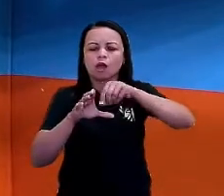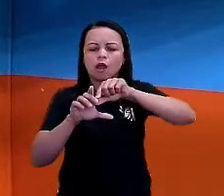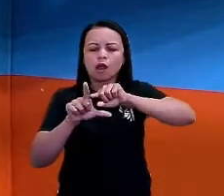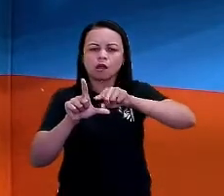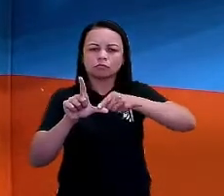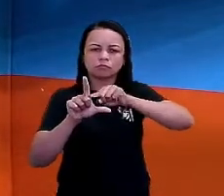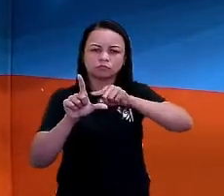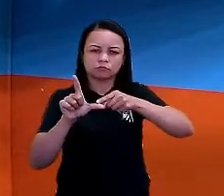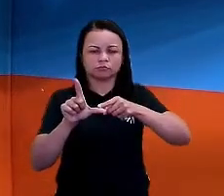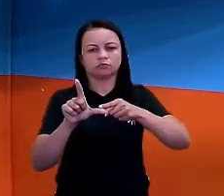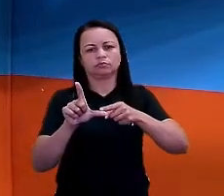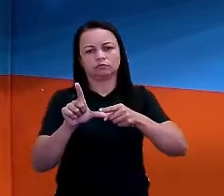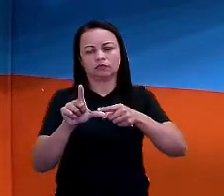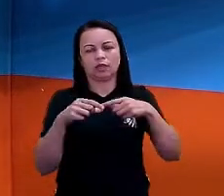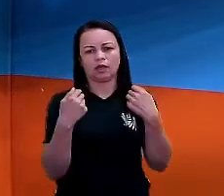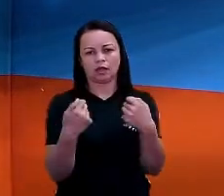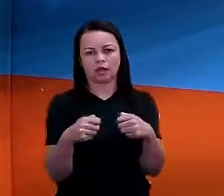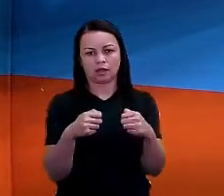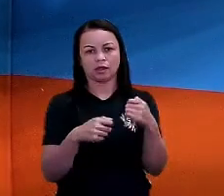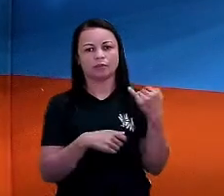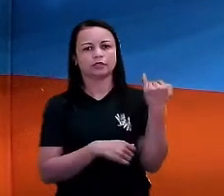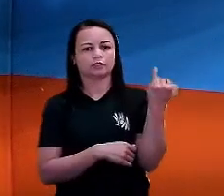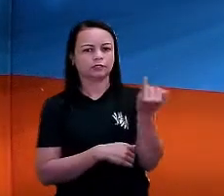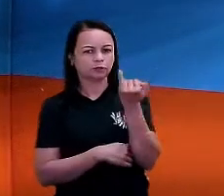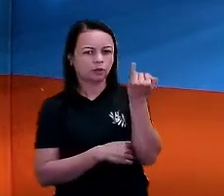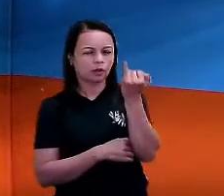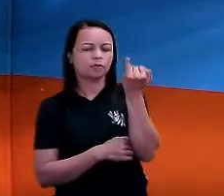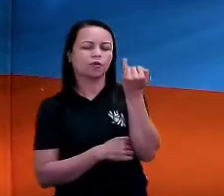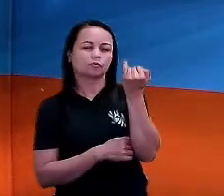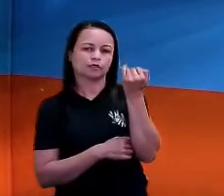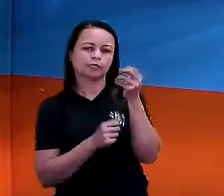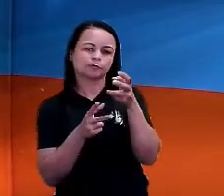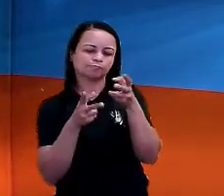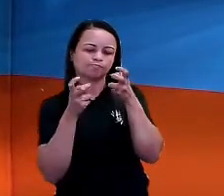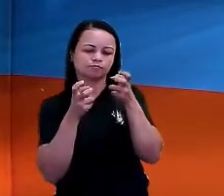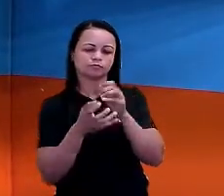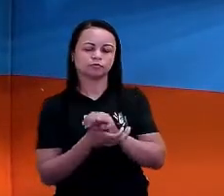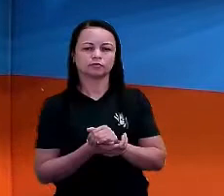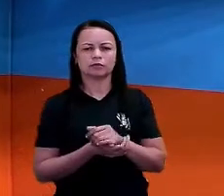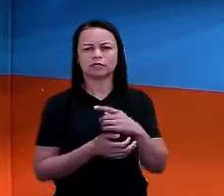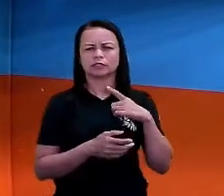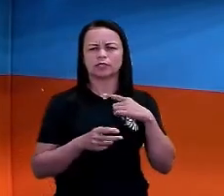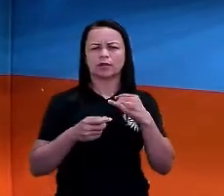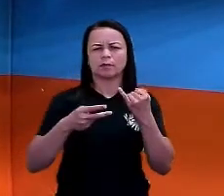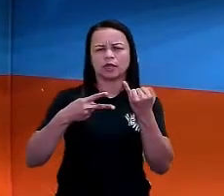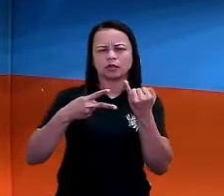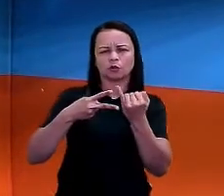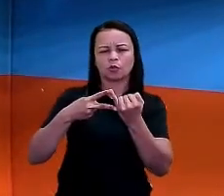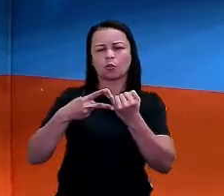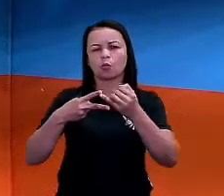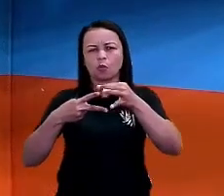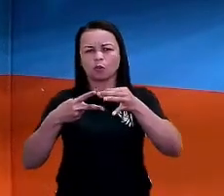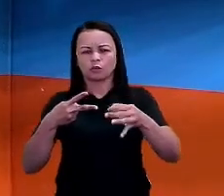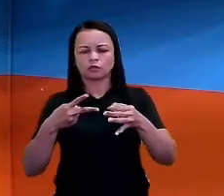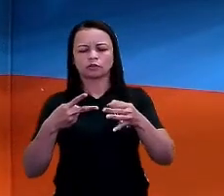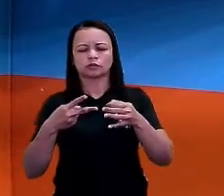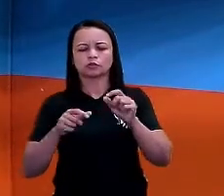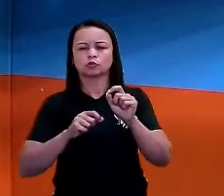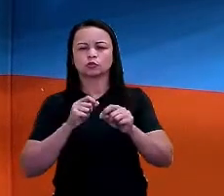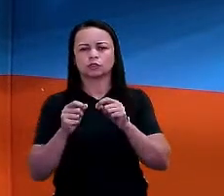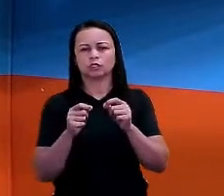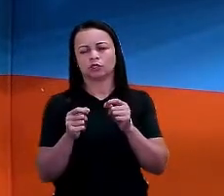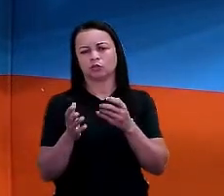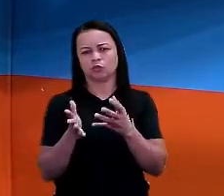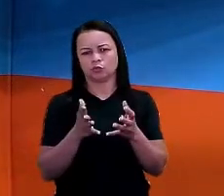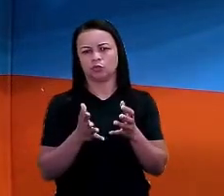É importante que a gente se ligue nisso. Então, eu preciso ter a ideia do que é um polígono, né? Côncavo e convexo. De que o convexo,